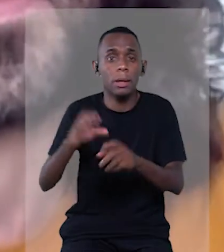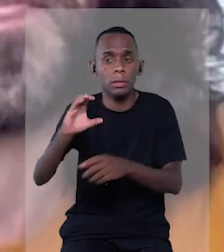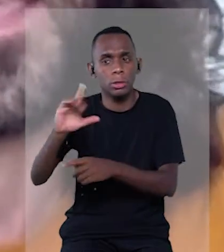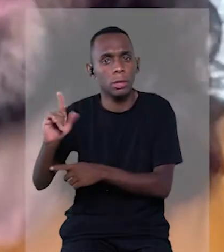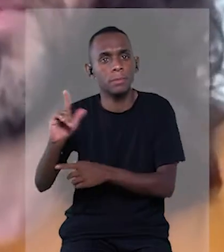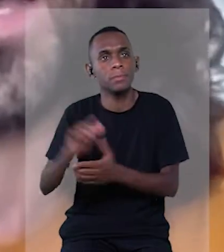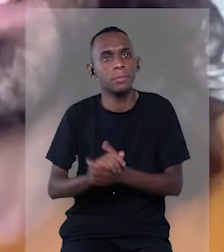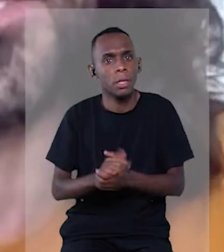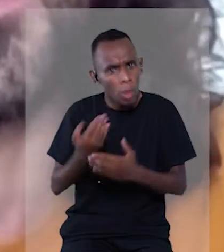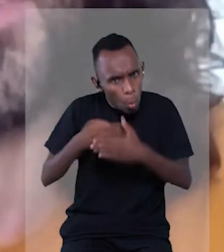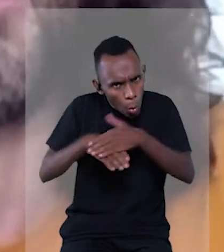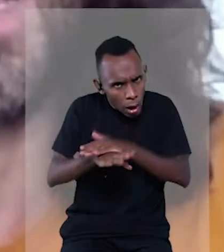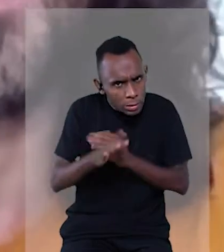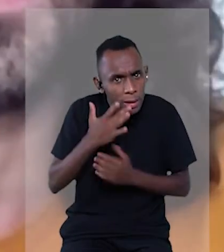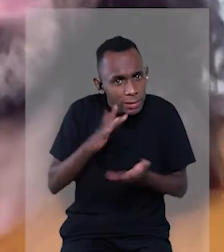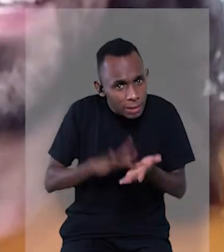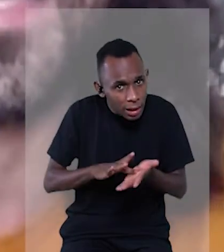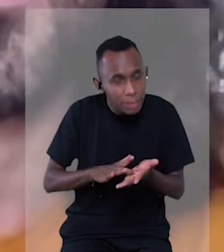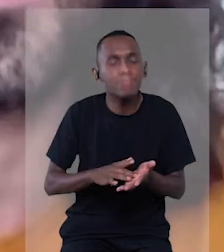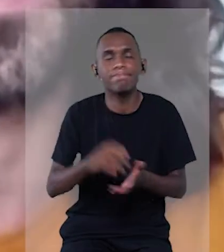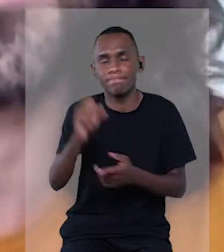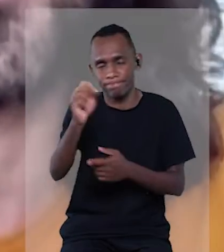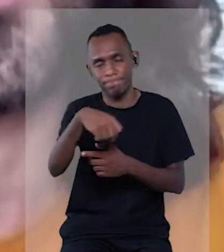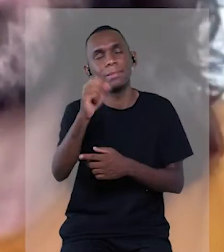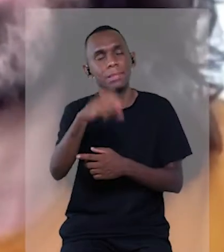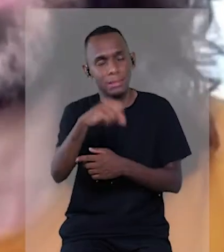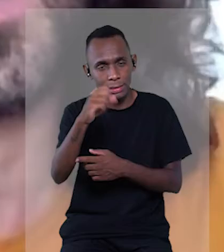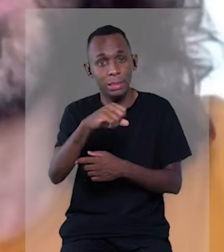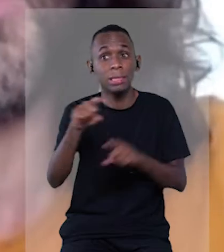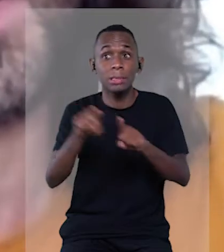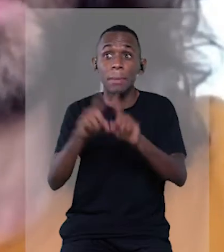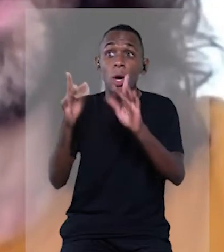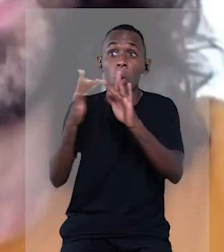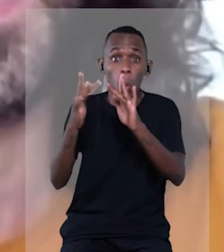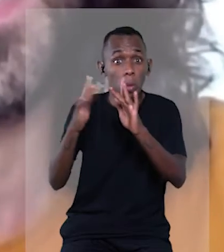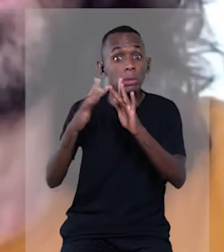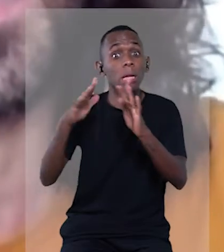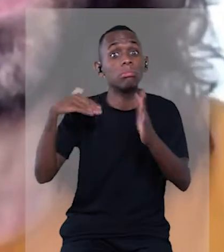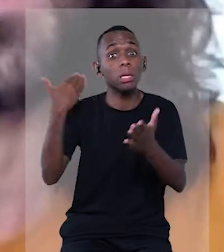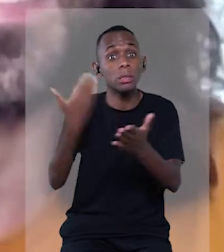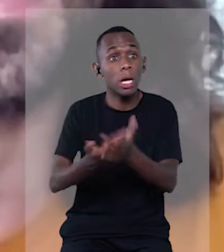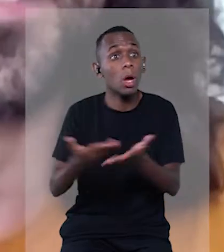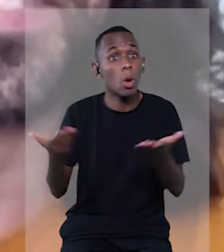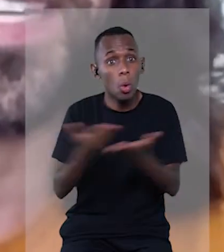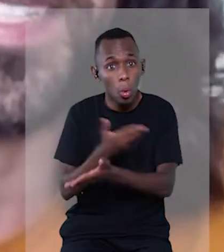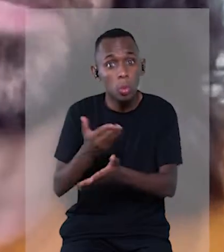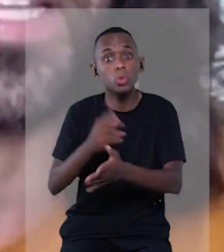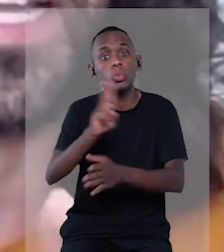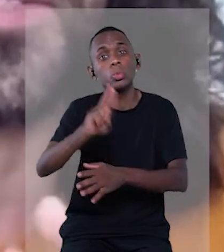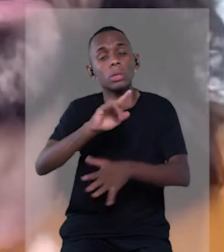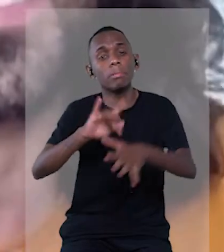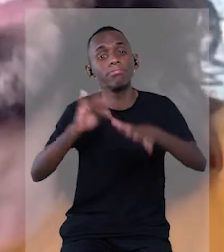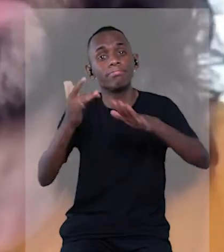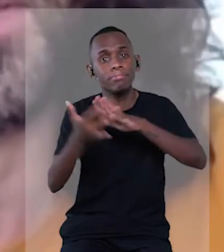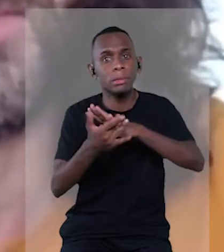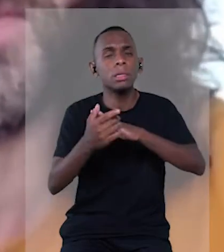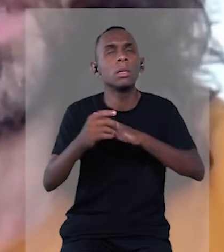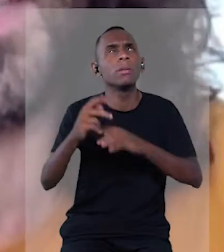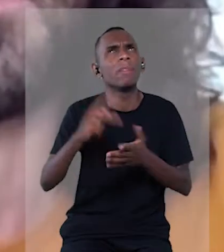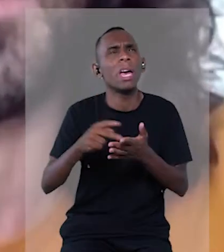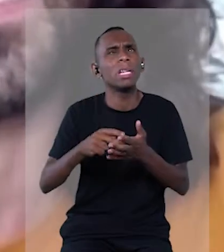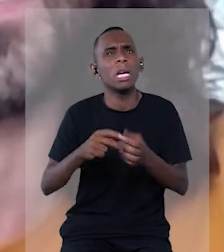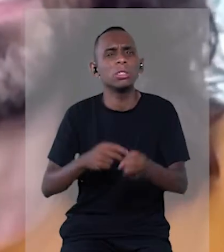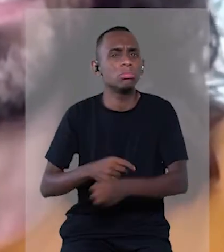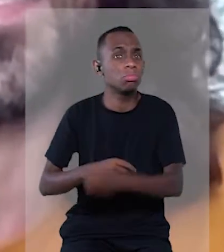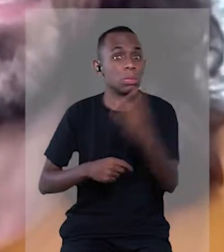cartas? Eu guardo e tenho contato com algumas pessoas pelas redes sociais, na verdade com 3